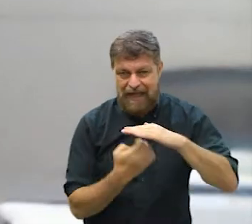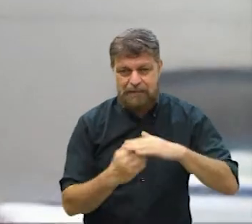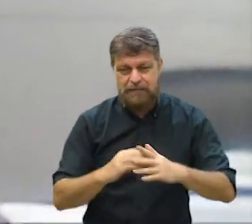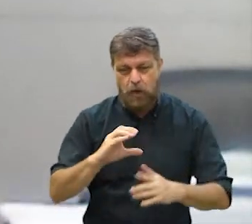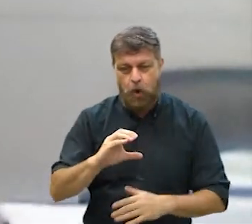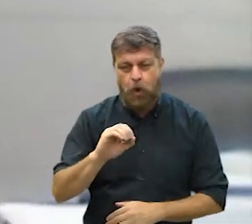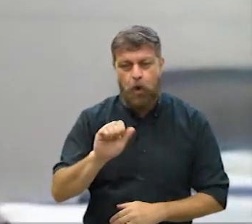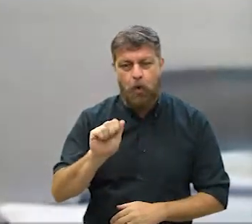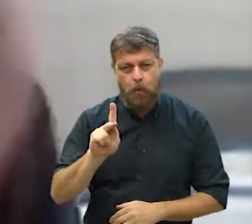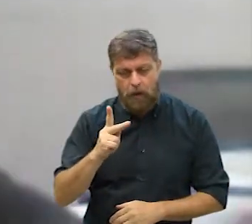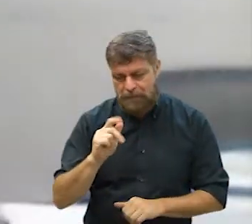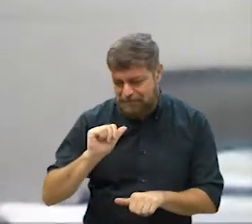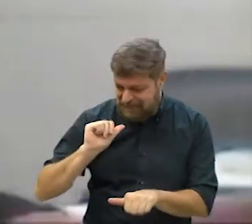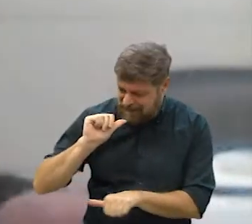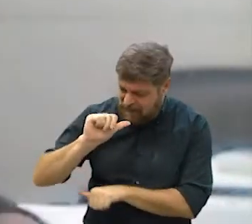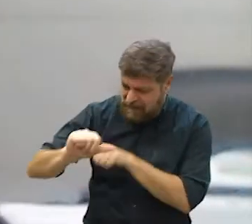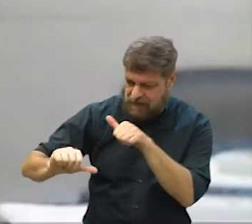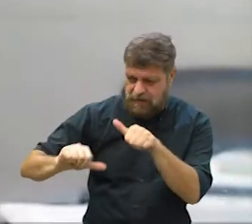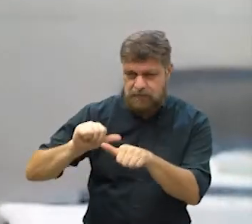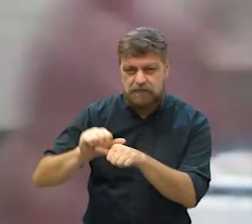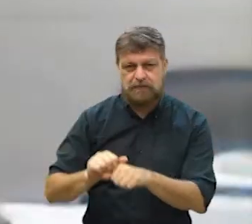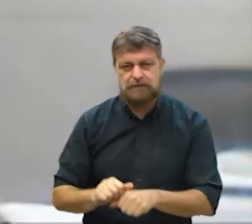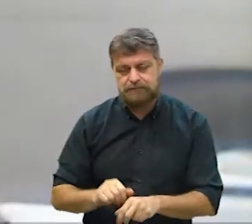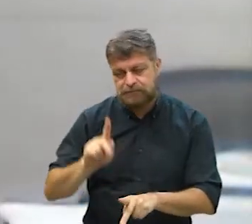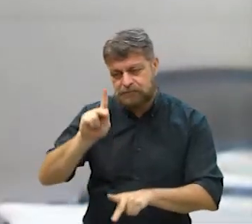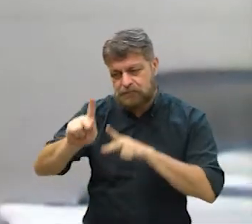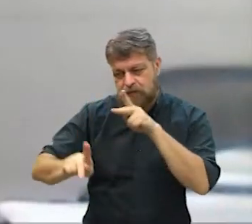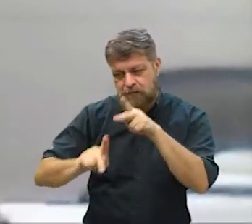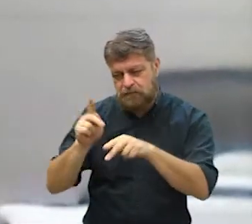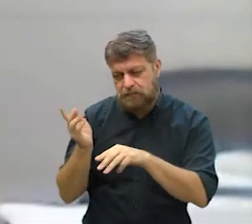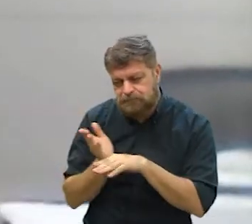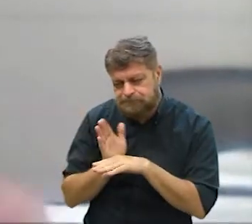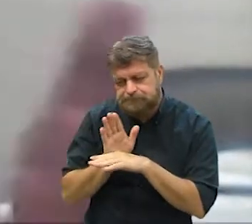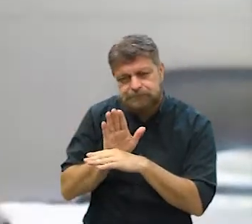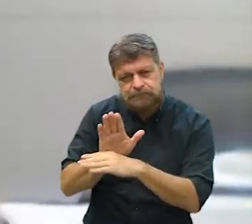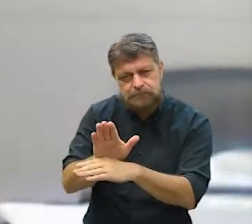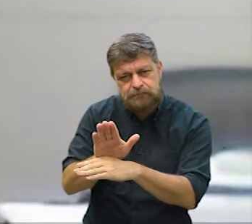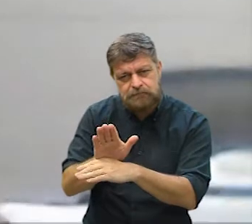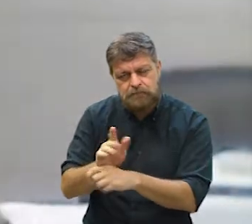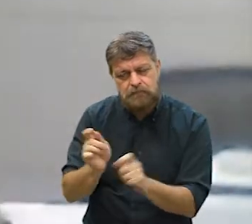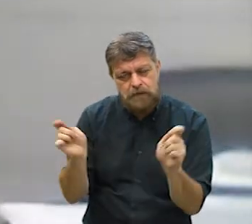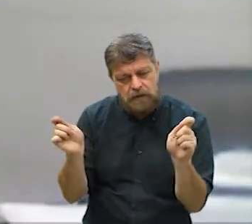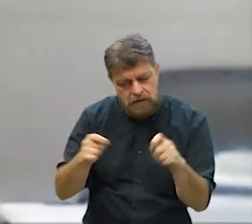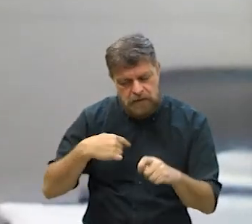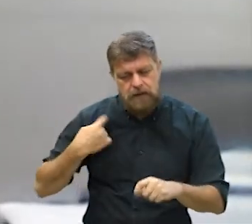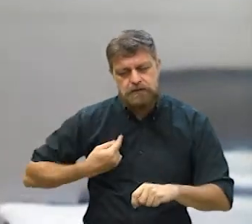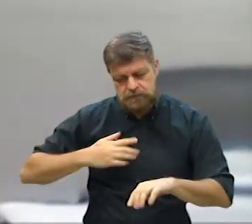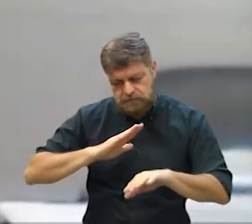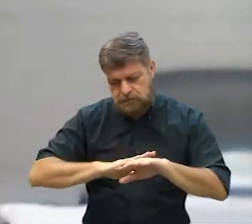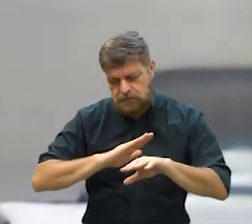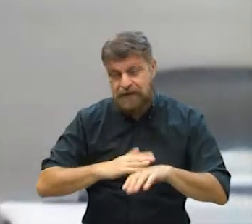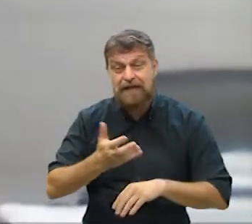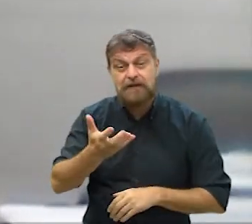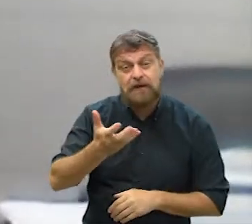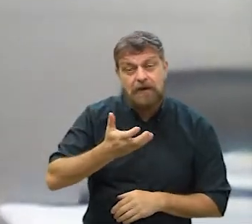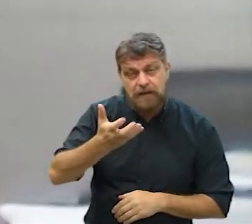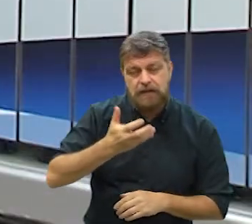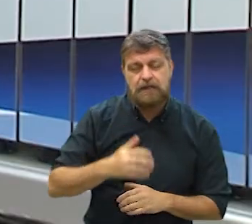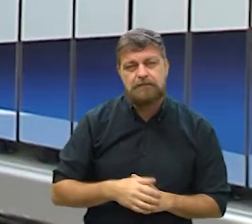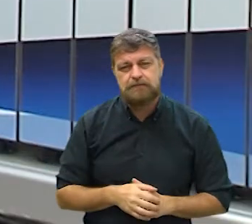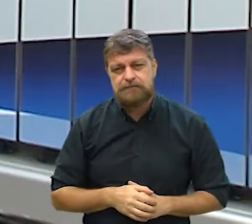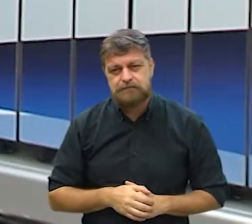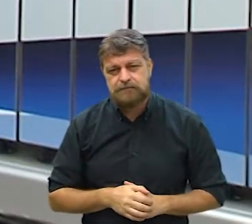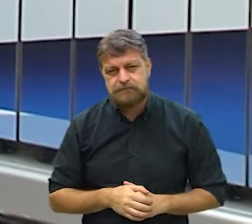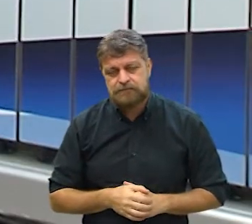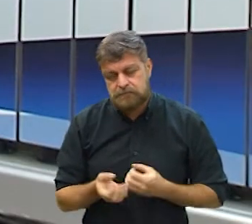Coab, para reverter isso em benefício da própria população. Nós podemos fazer isso. E nós queremos fazer e vamos fazer.